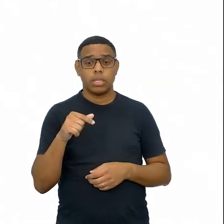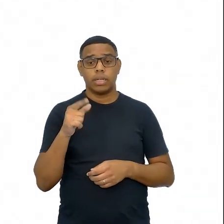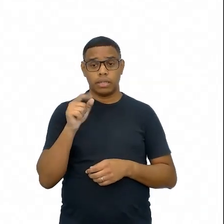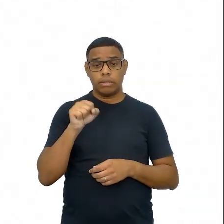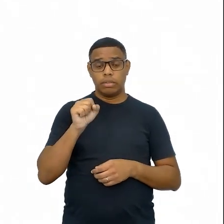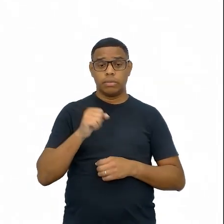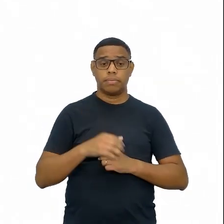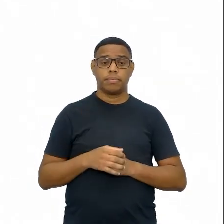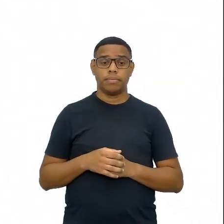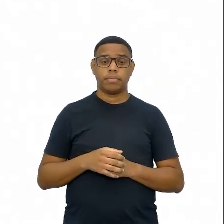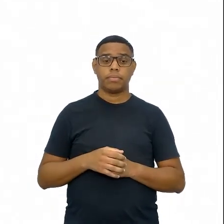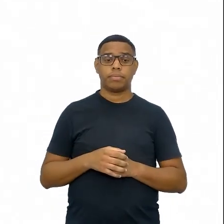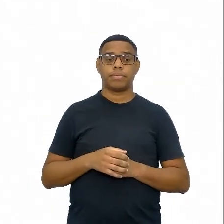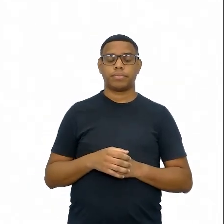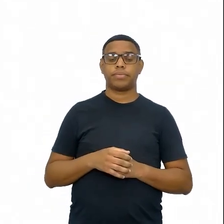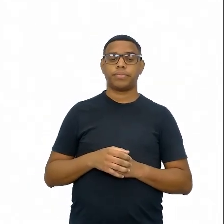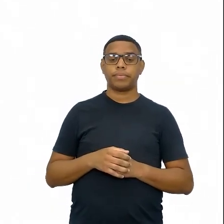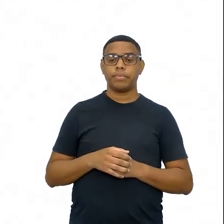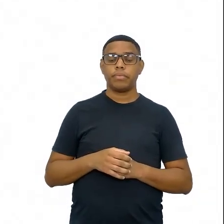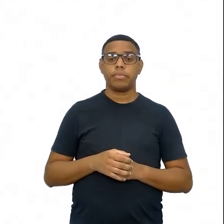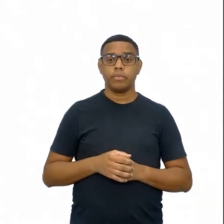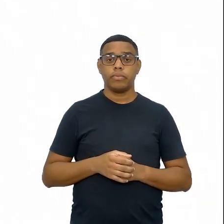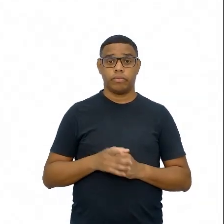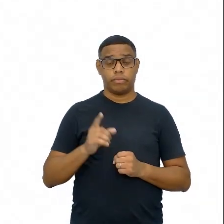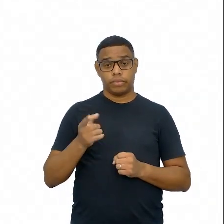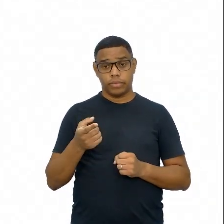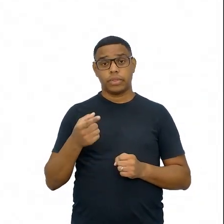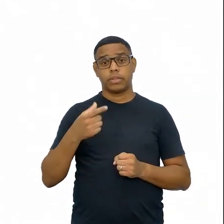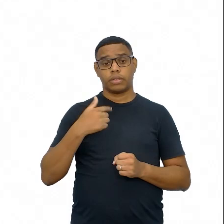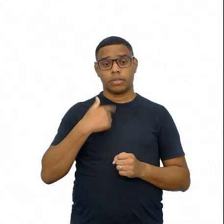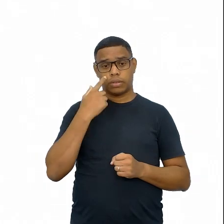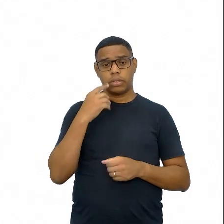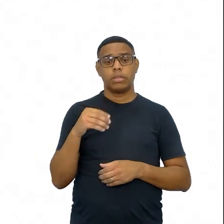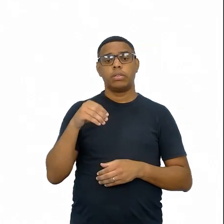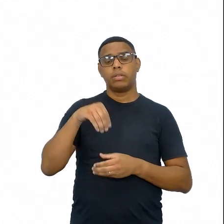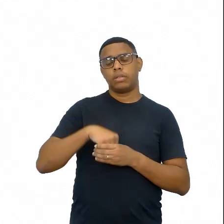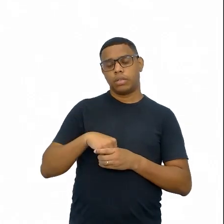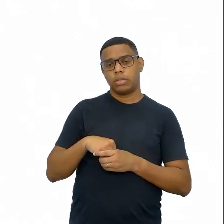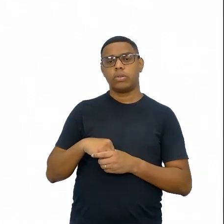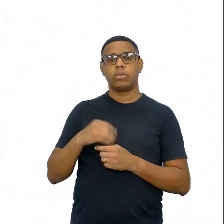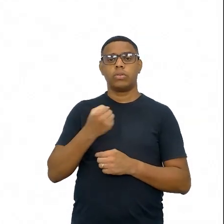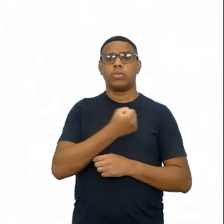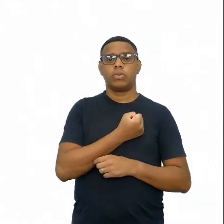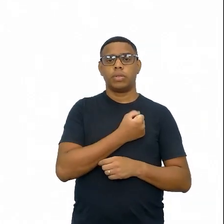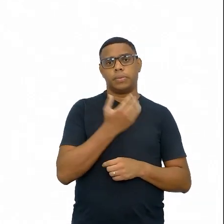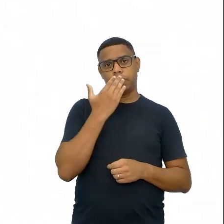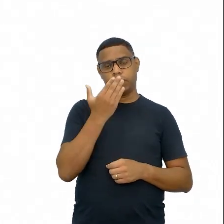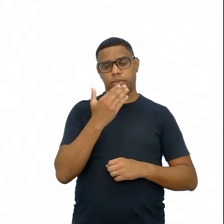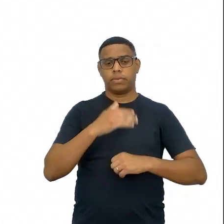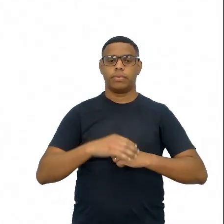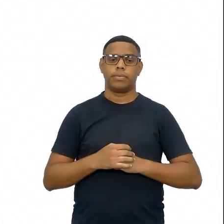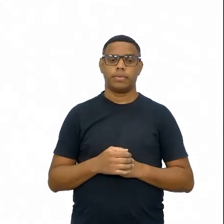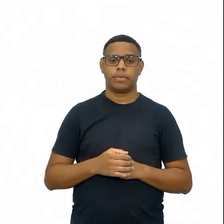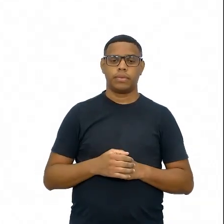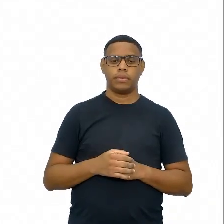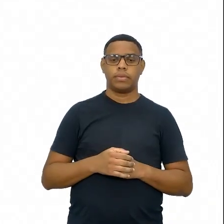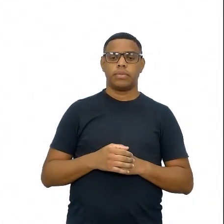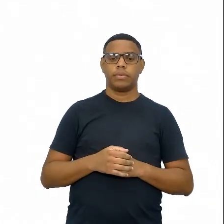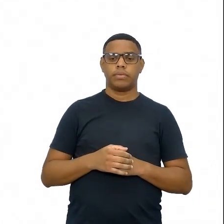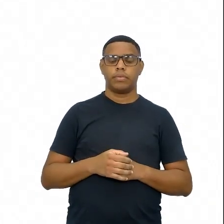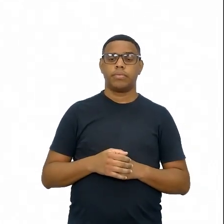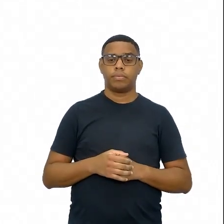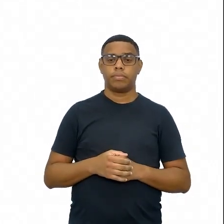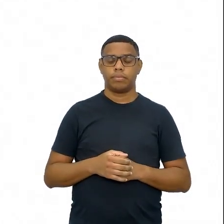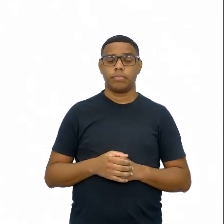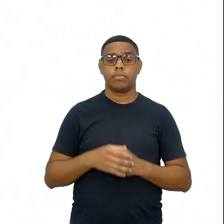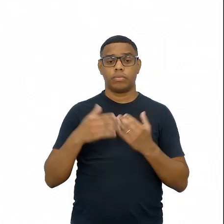5, ou seja, né, o lugar que ele ocupa dentro, né, no número solicitado. Então, em